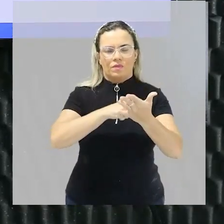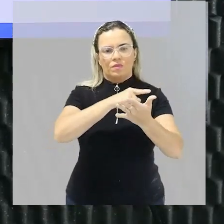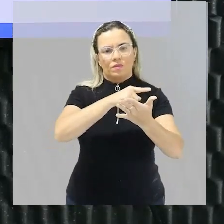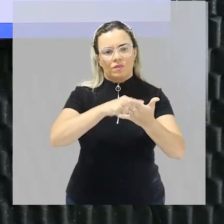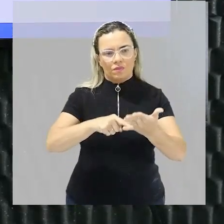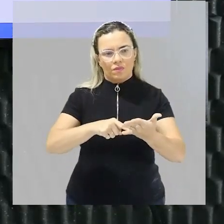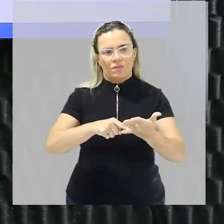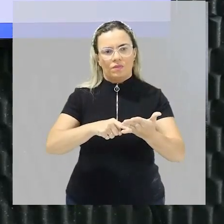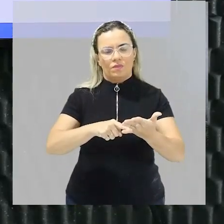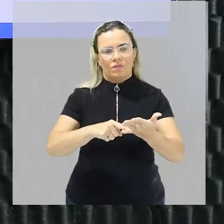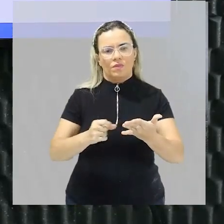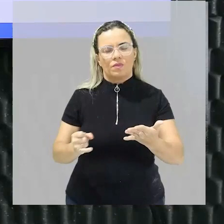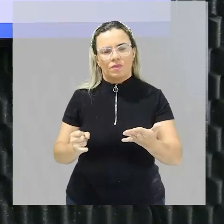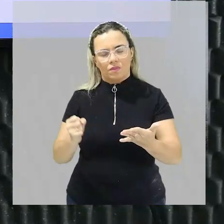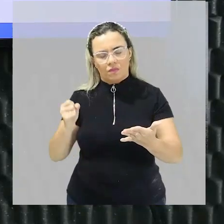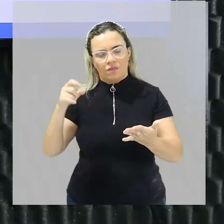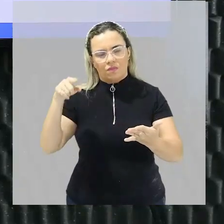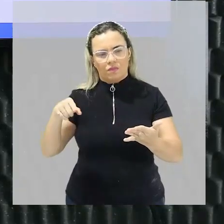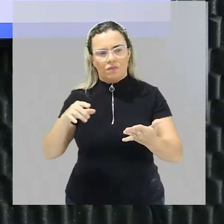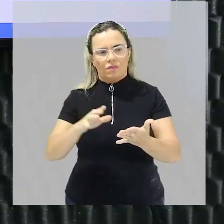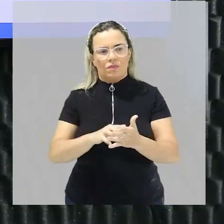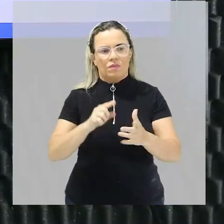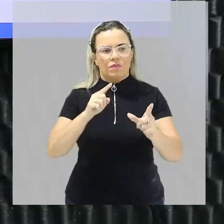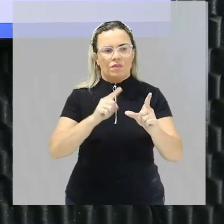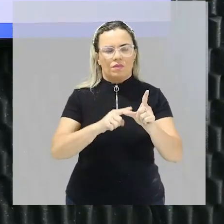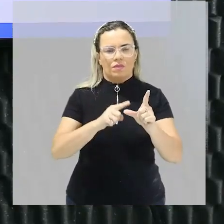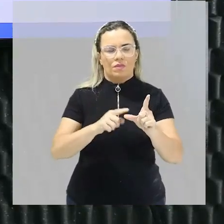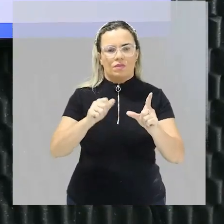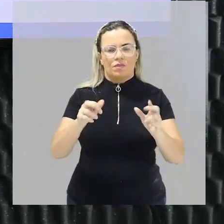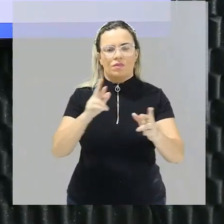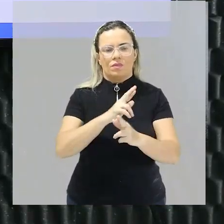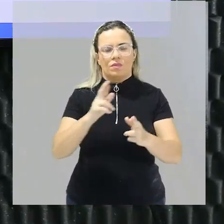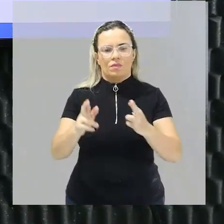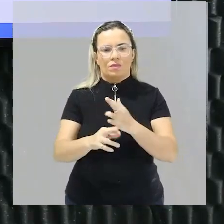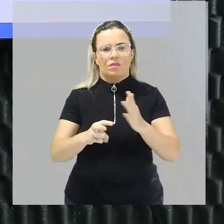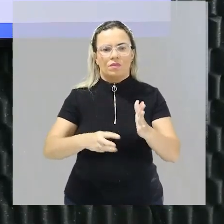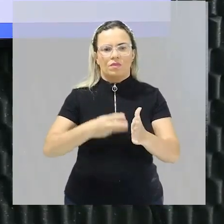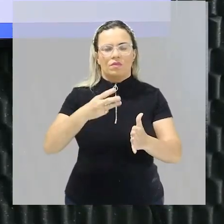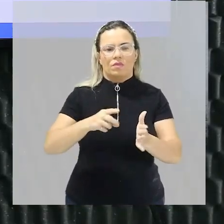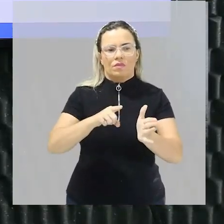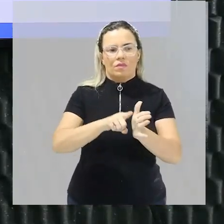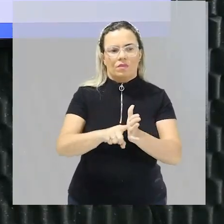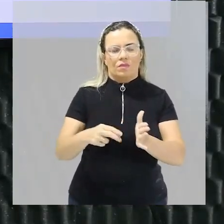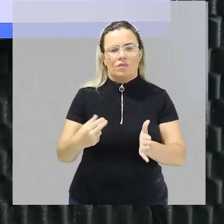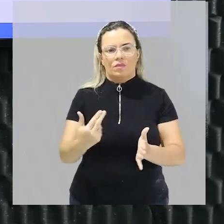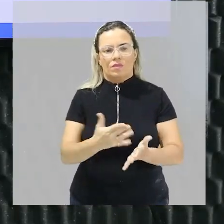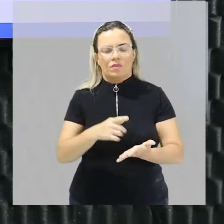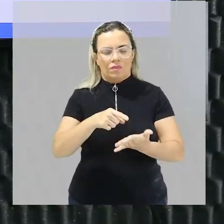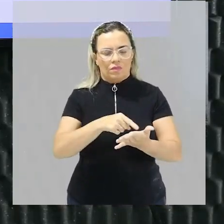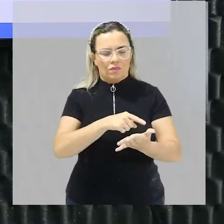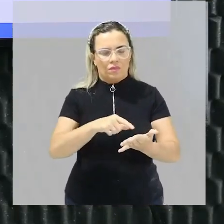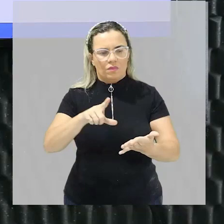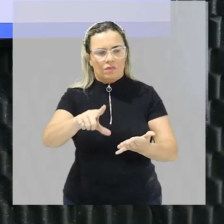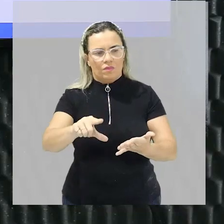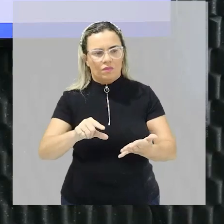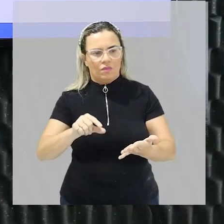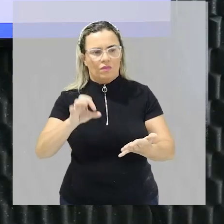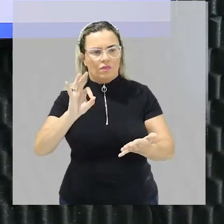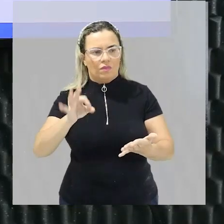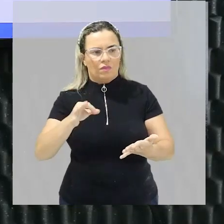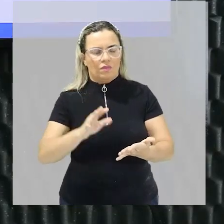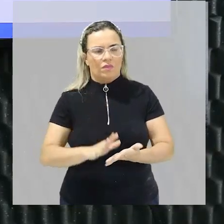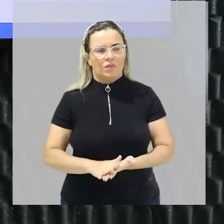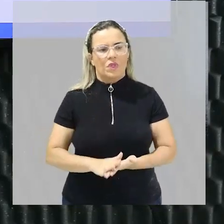aqui a letra A na questão. Nesta terceira questão, nós só temos a letra A para assinalar, que é a única que traz